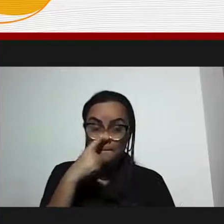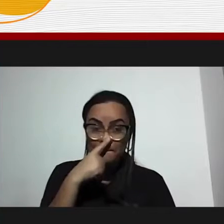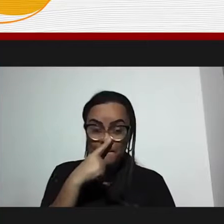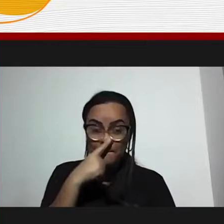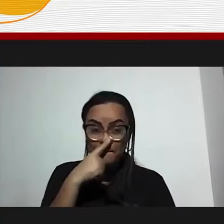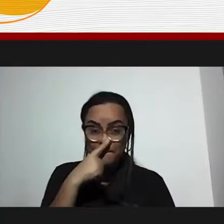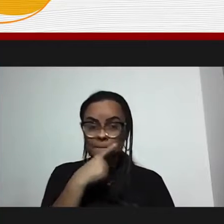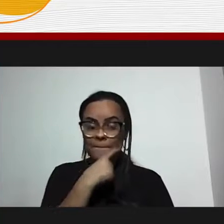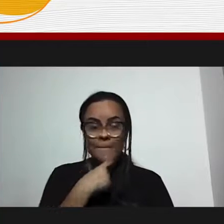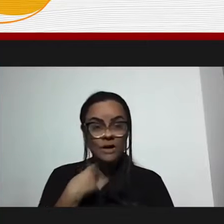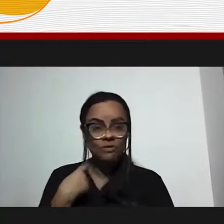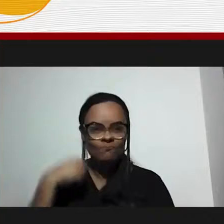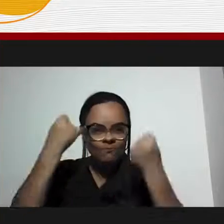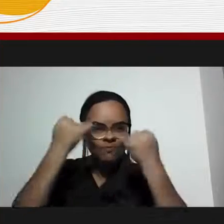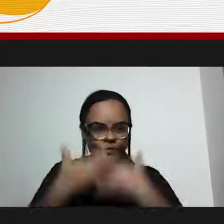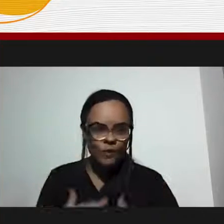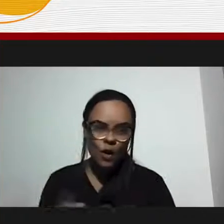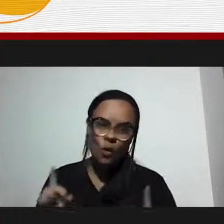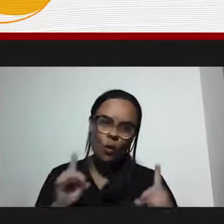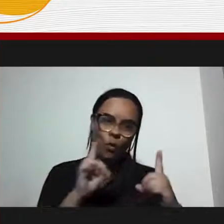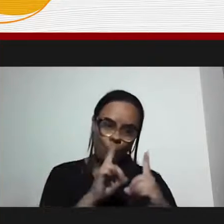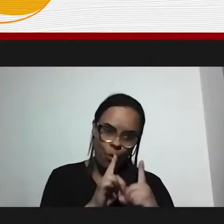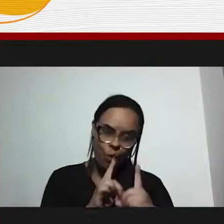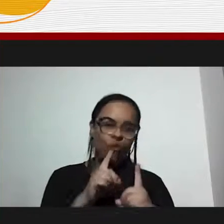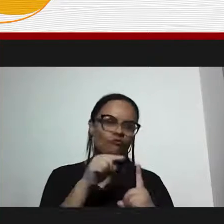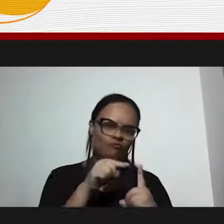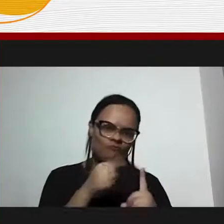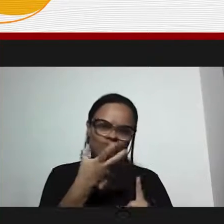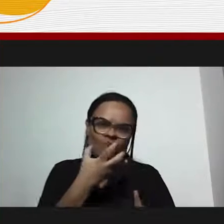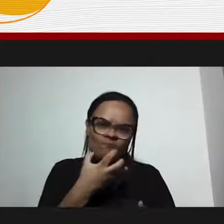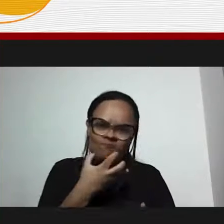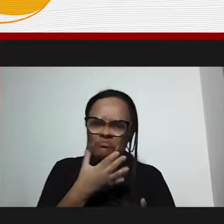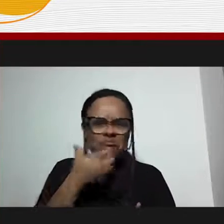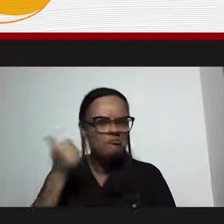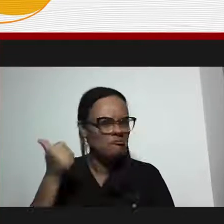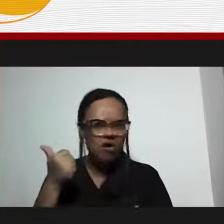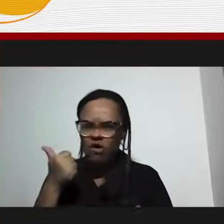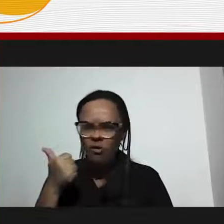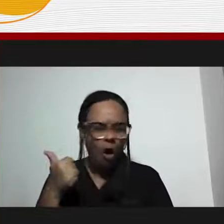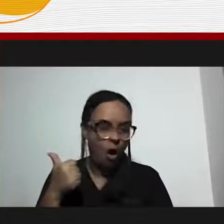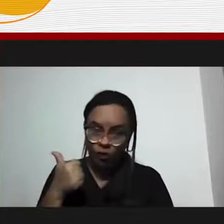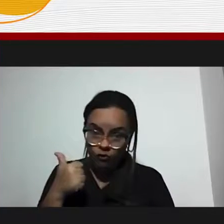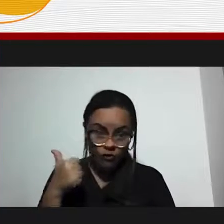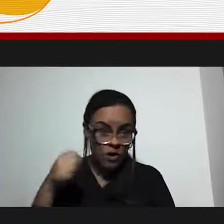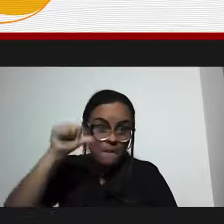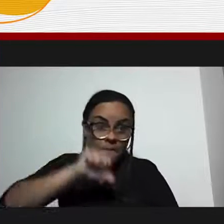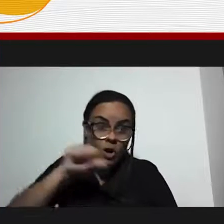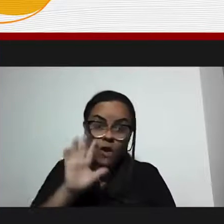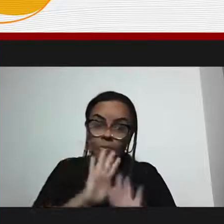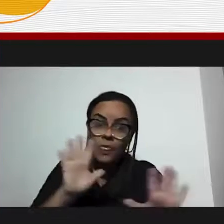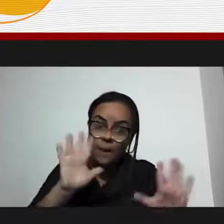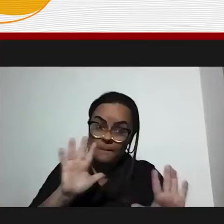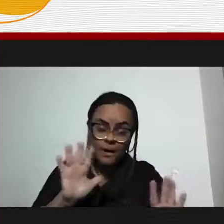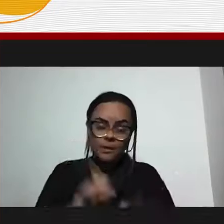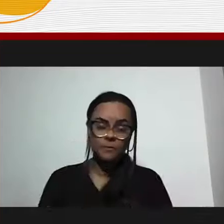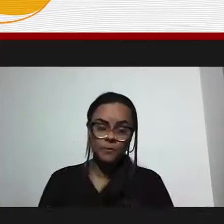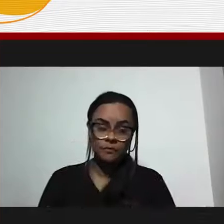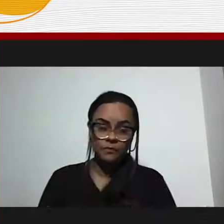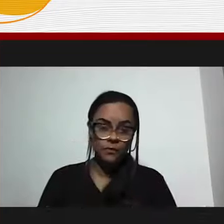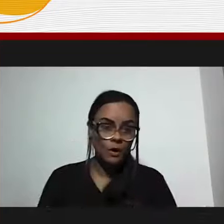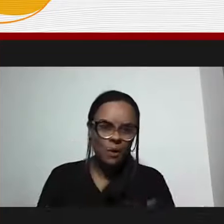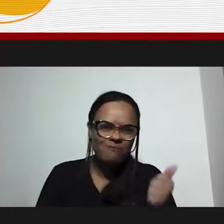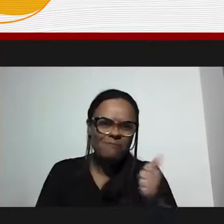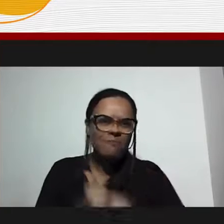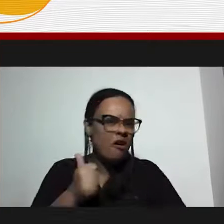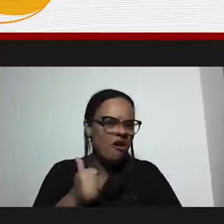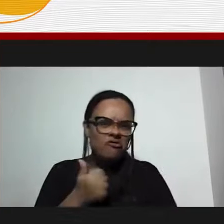Neves, ela sempre falava, meu filho, não queira ser melhor que ninguém, mas você não é pior. Então, se você quer ser jogador de